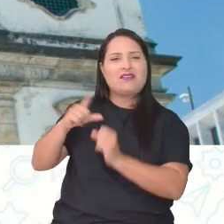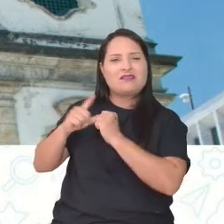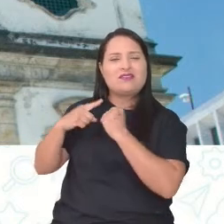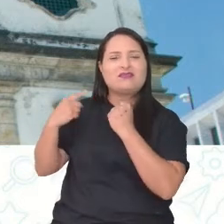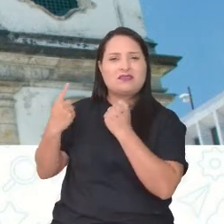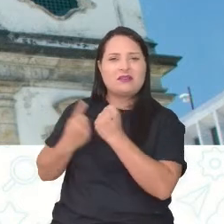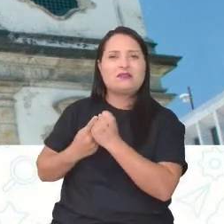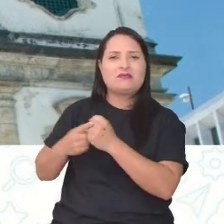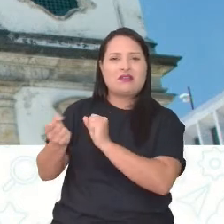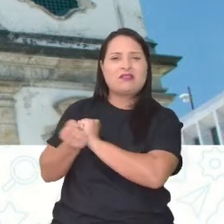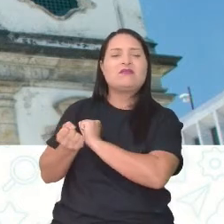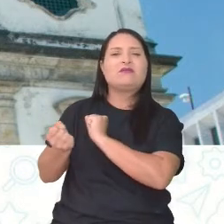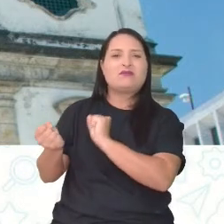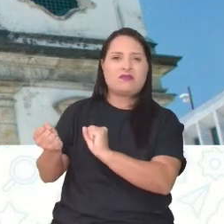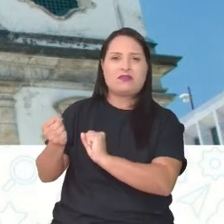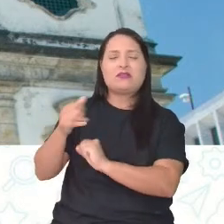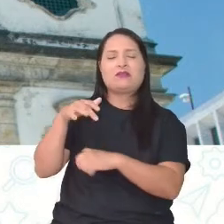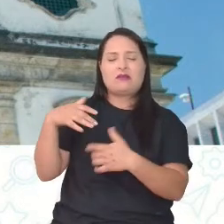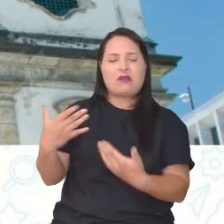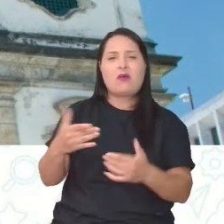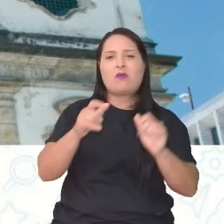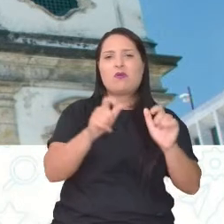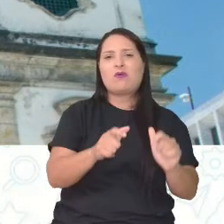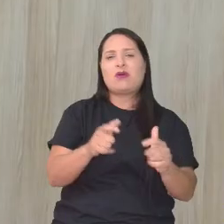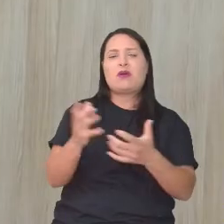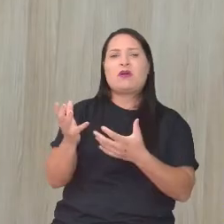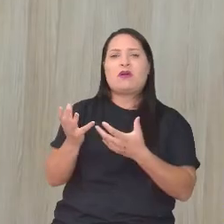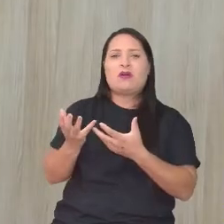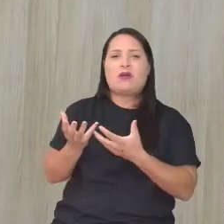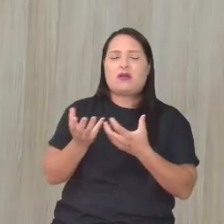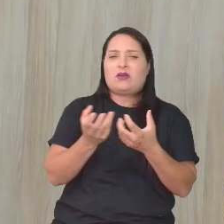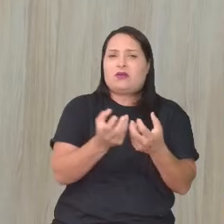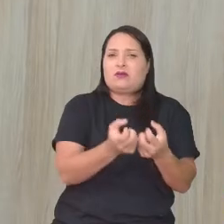naquele momento. Então, acolheu, né, muitos